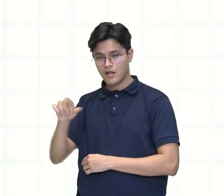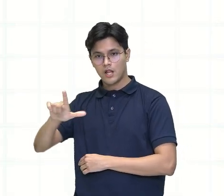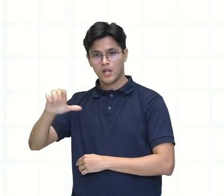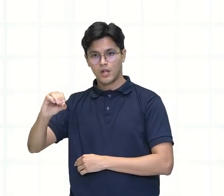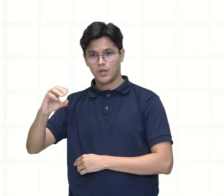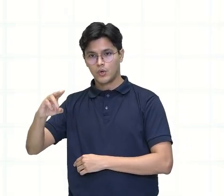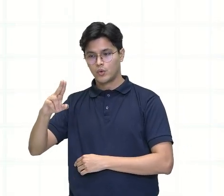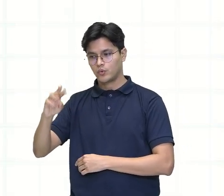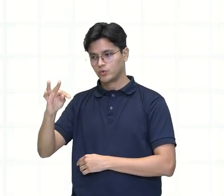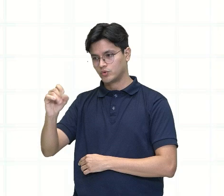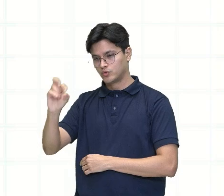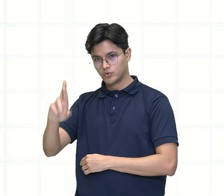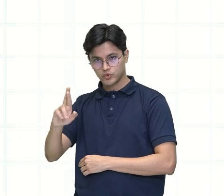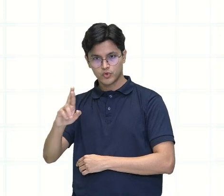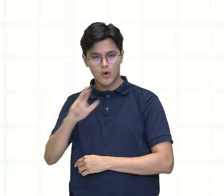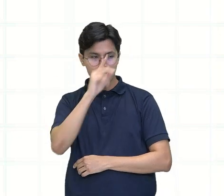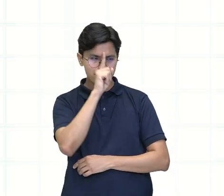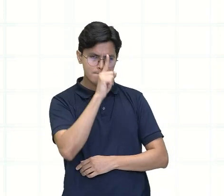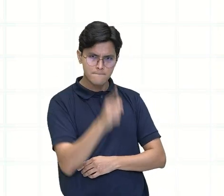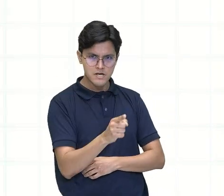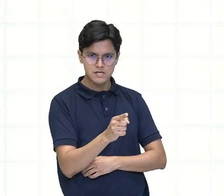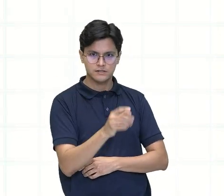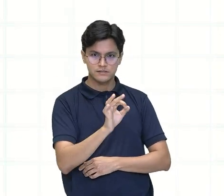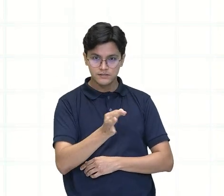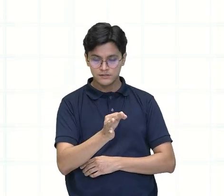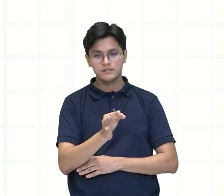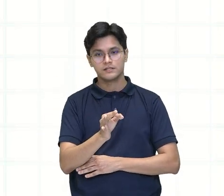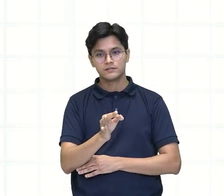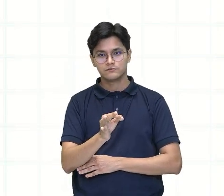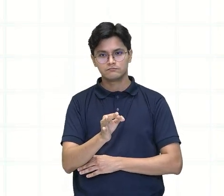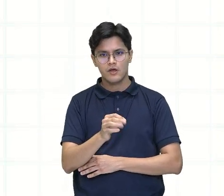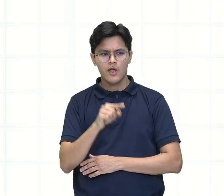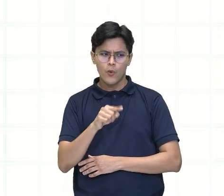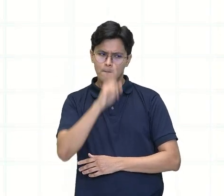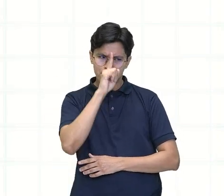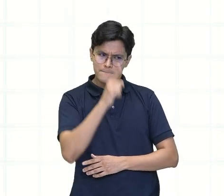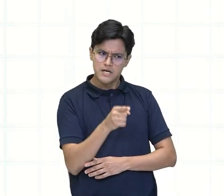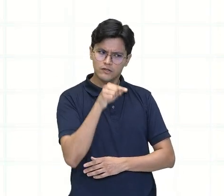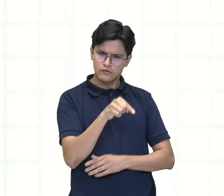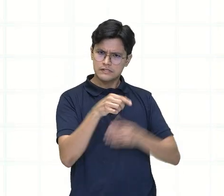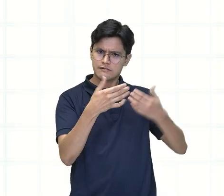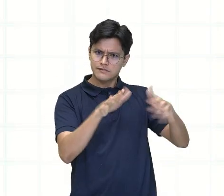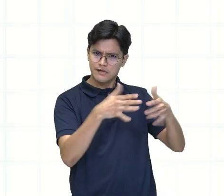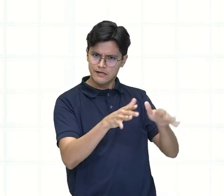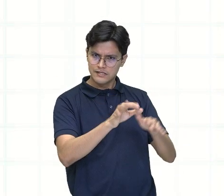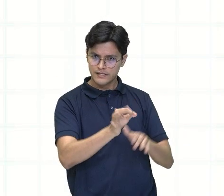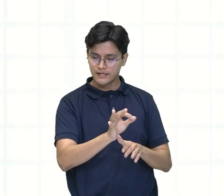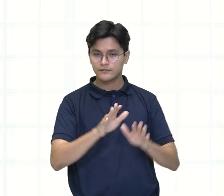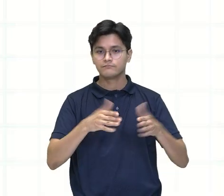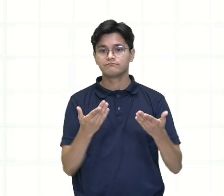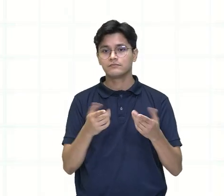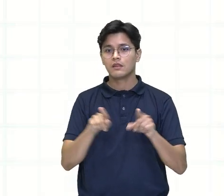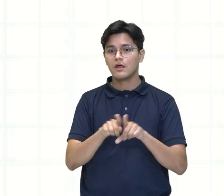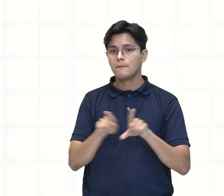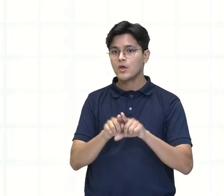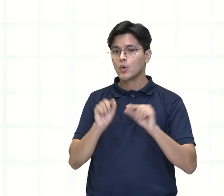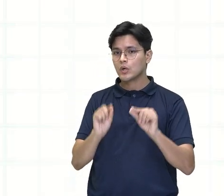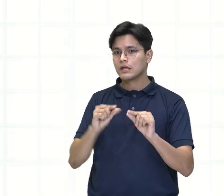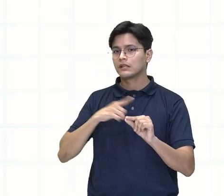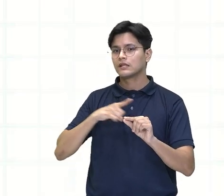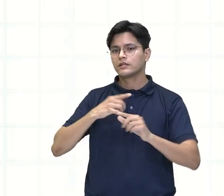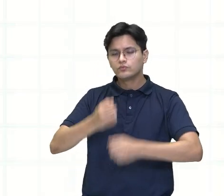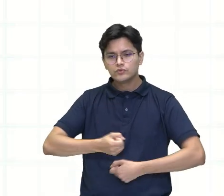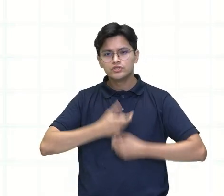você se retire daqui, né? E manifesta em seu enunciado a intenção de levar